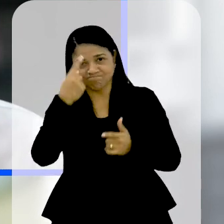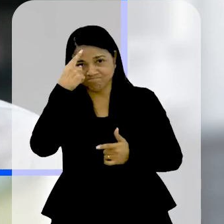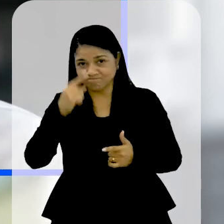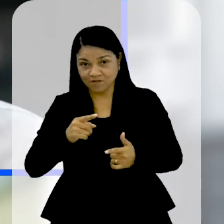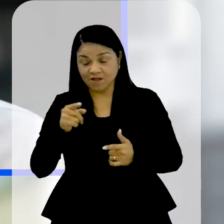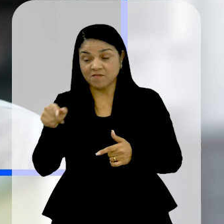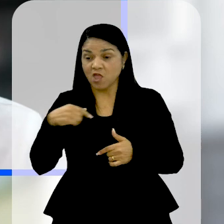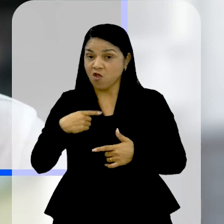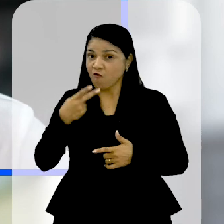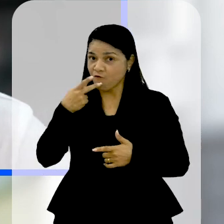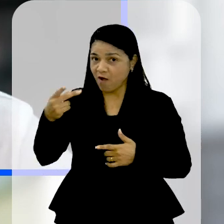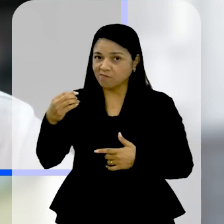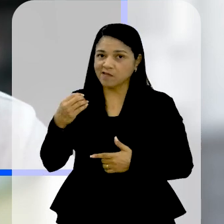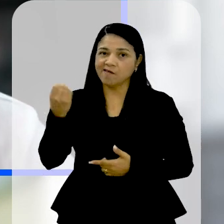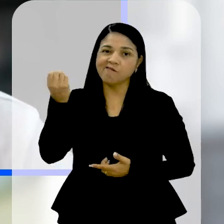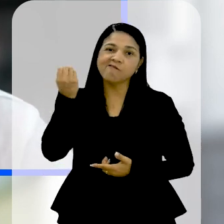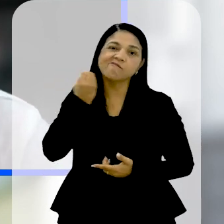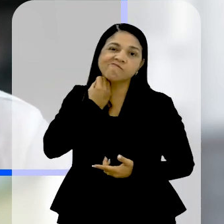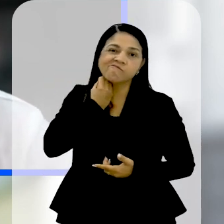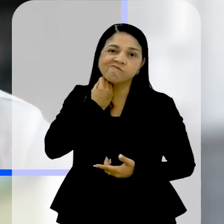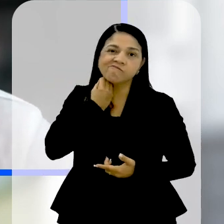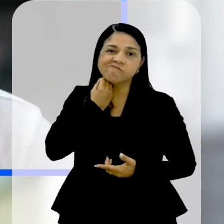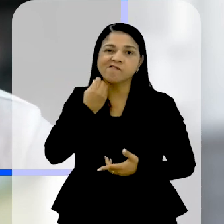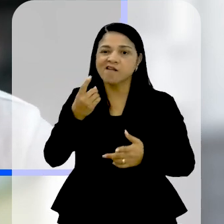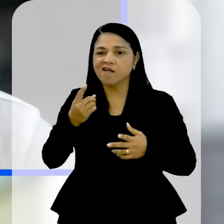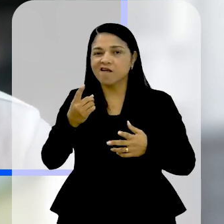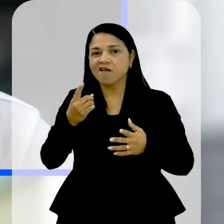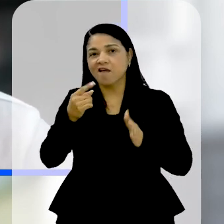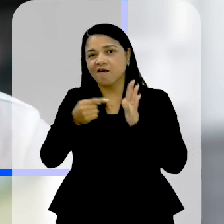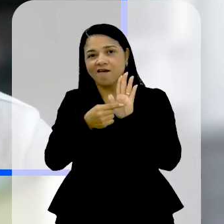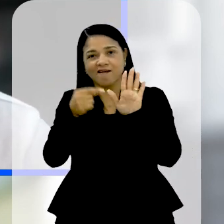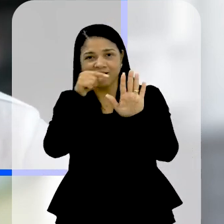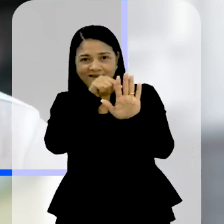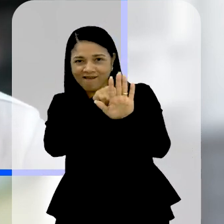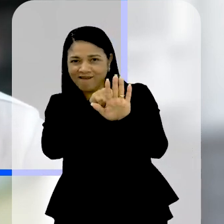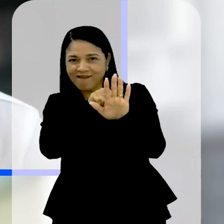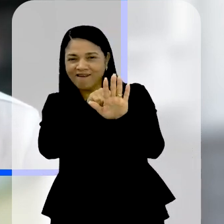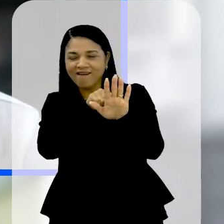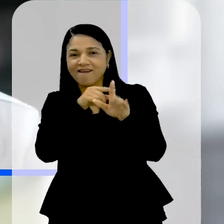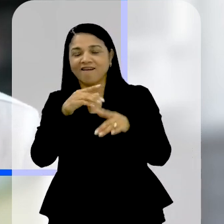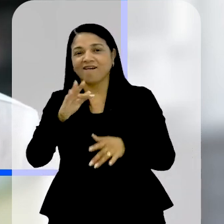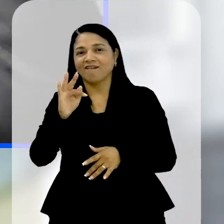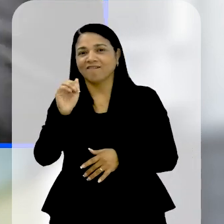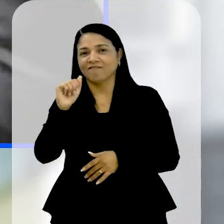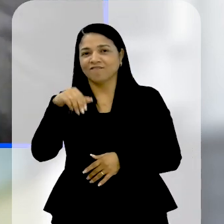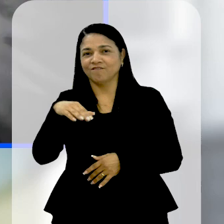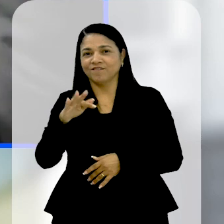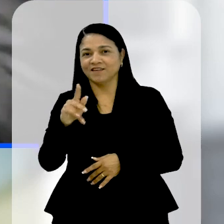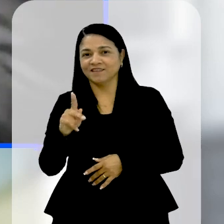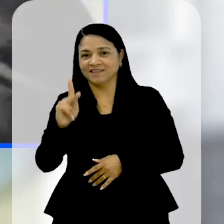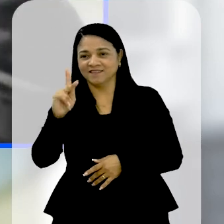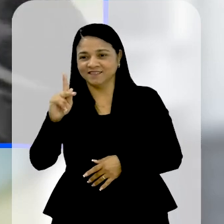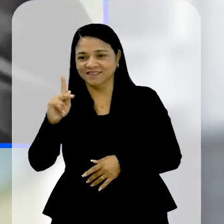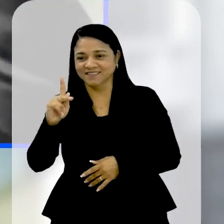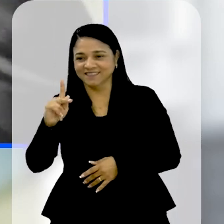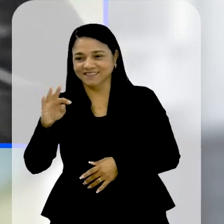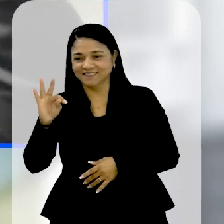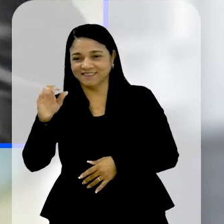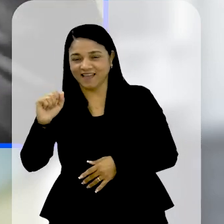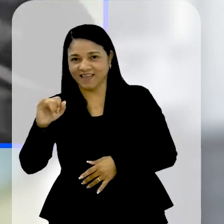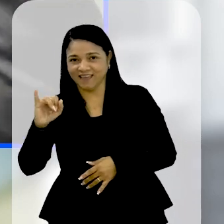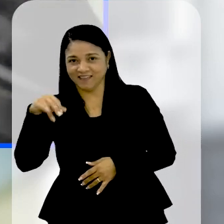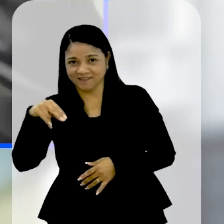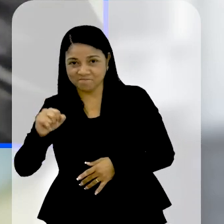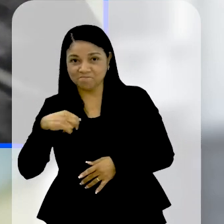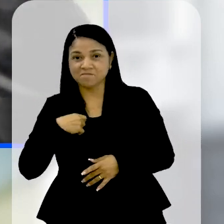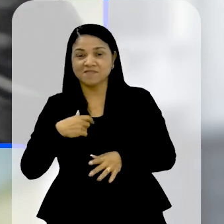ele de Frankenstein, porque é um Frankenstein. Pegam pedaços de coisas, eles colocam óleo de palma, que é um óleo de